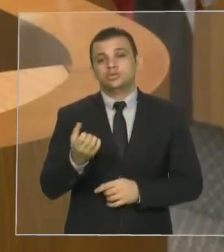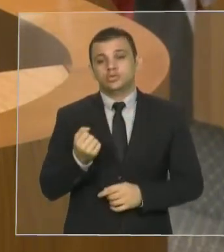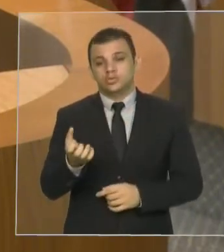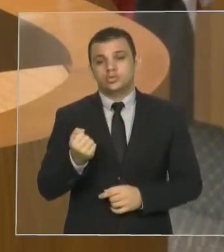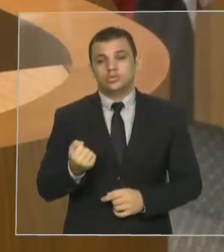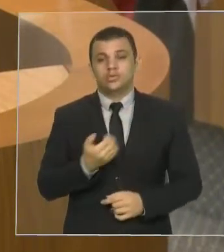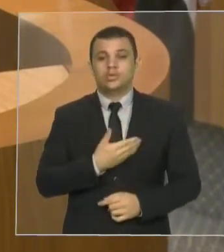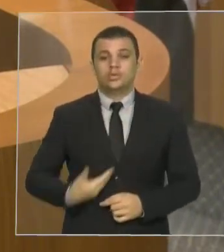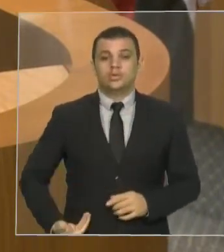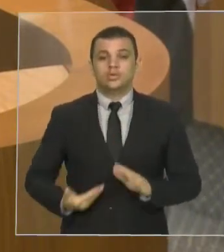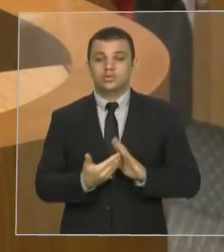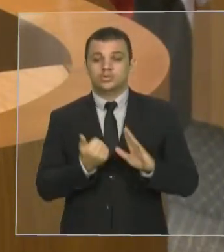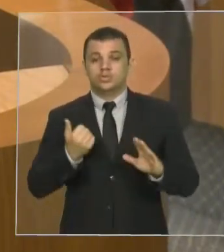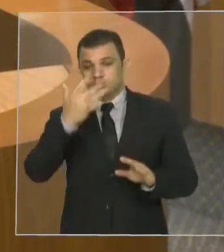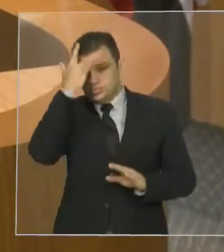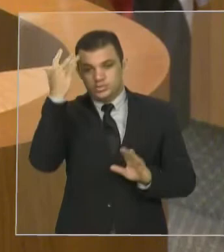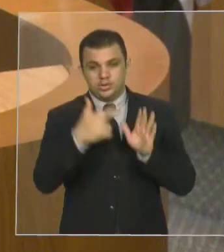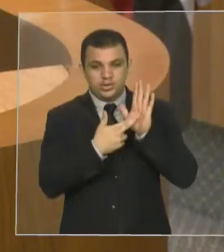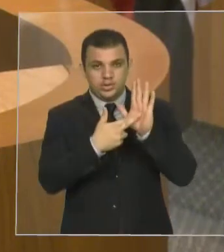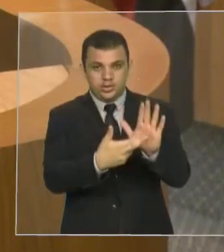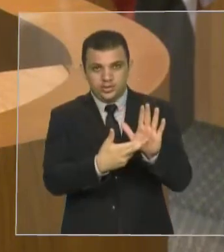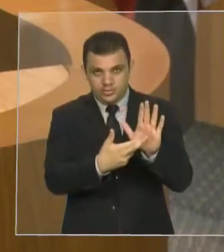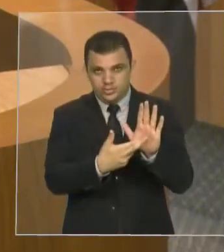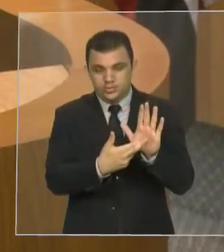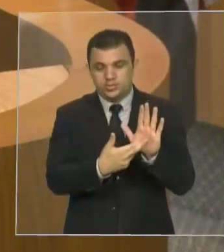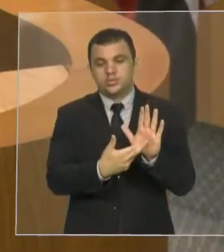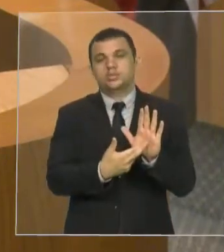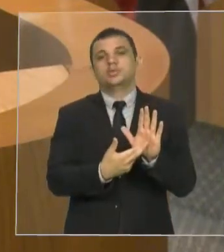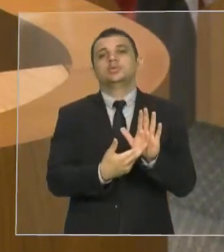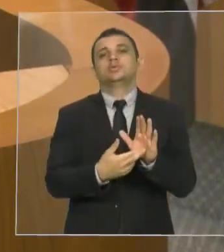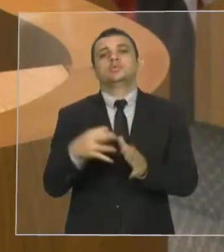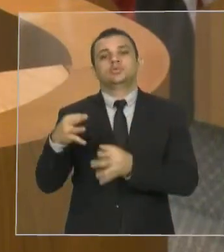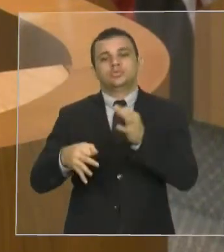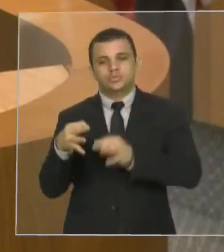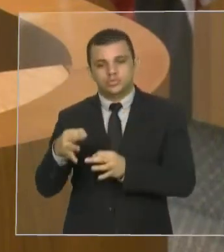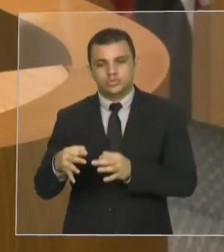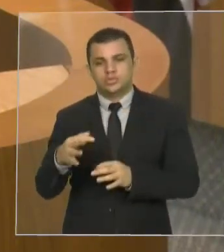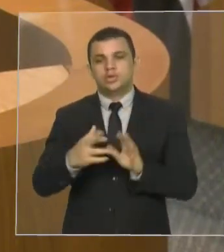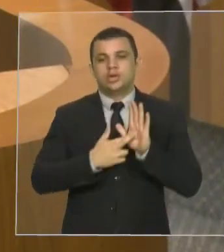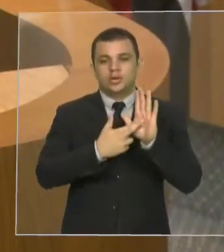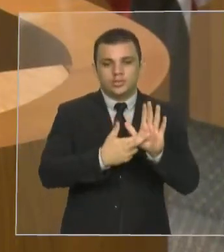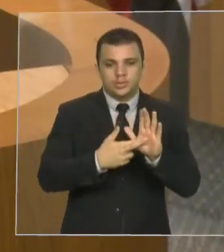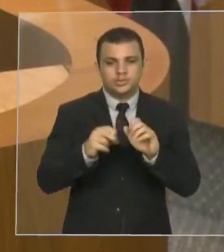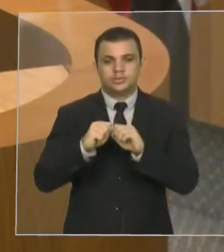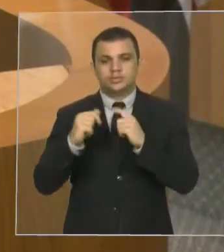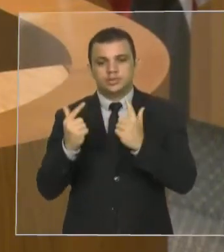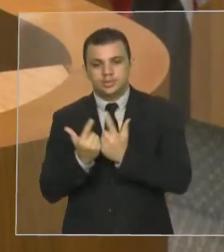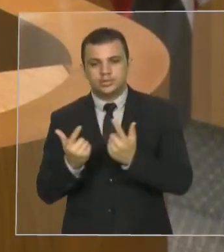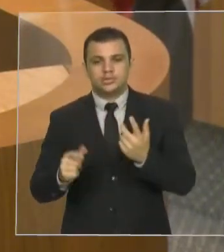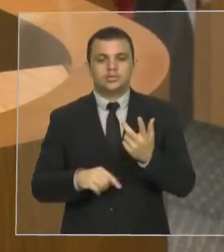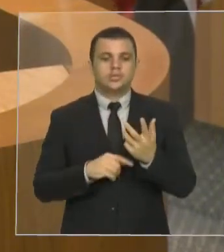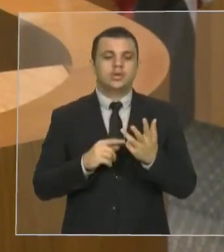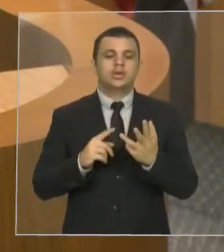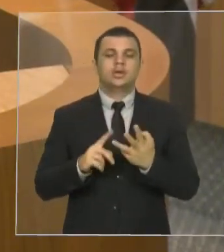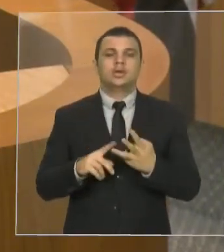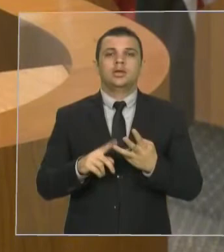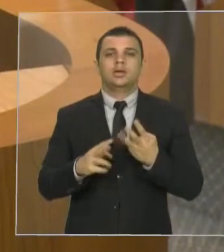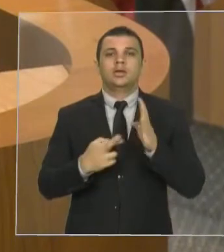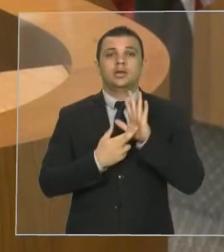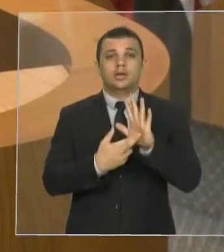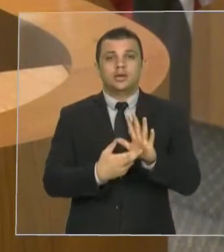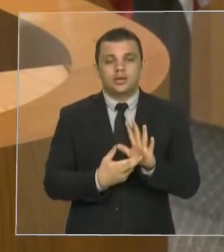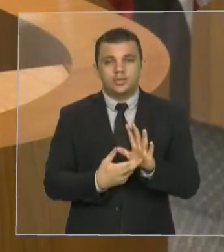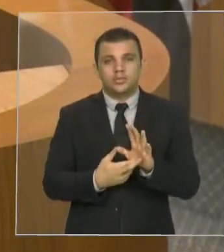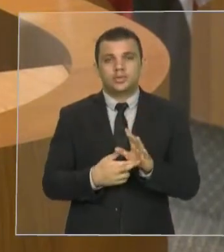do servidor do Poder Judiciário, o representante do servidor do Poder Legislativo, o representante dos servidores do Tribunal de